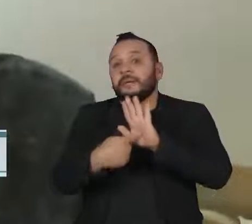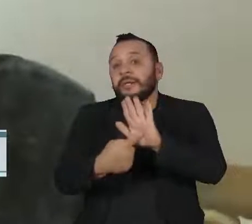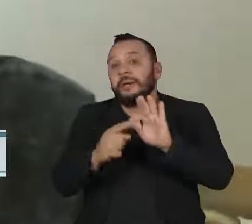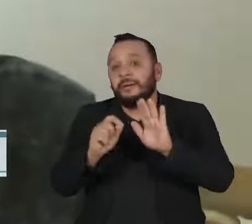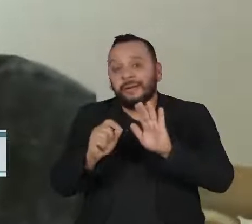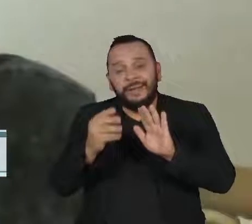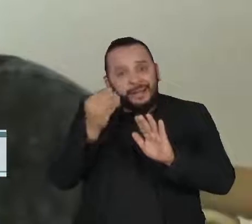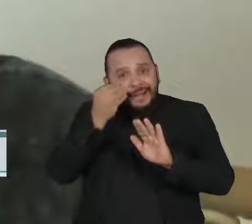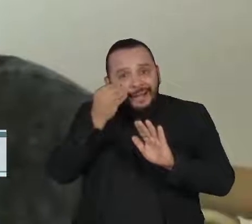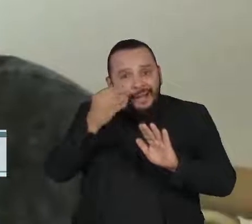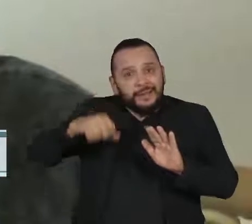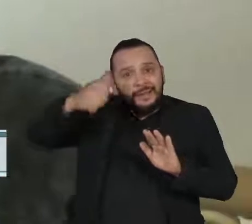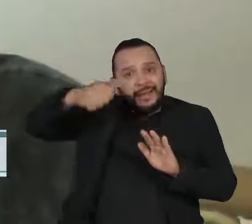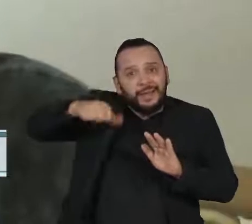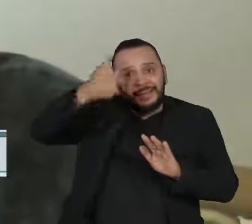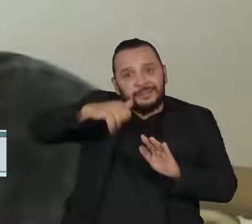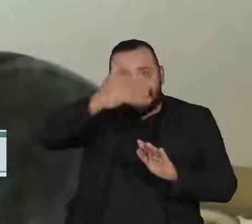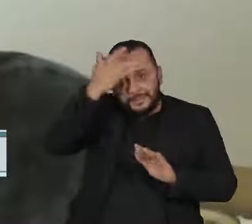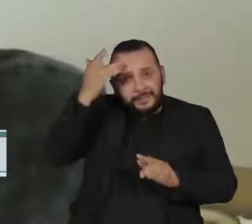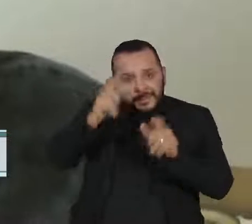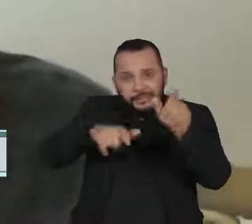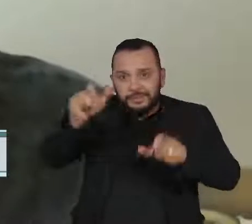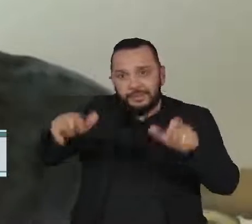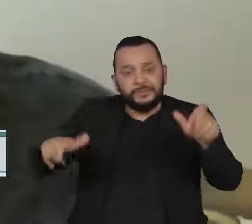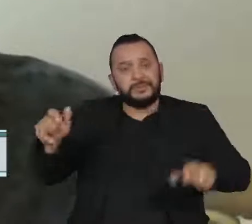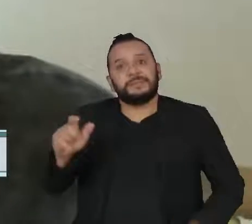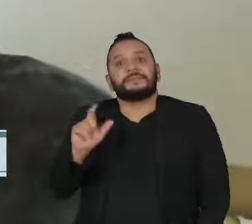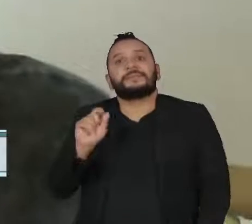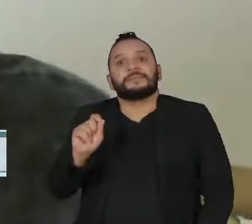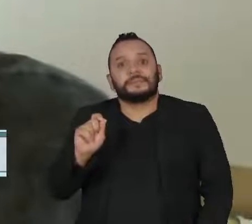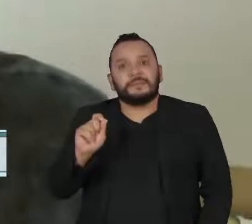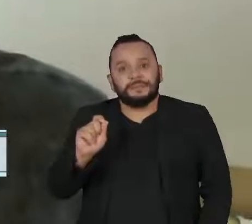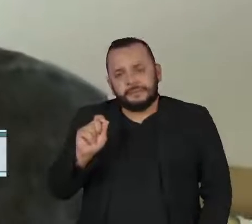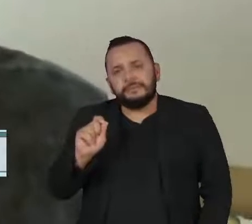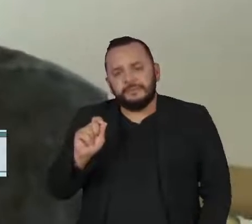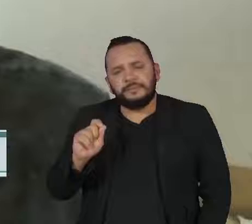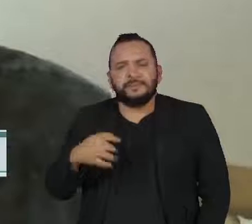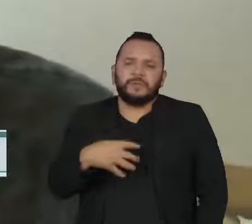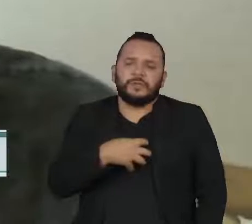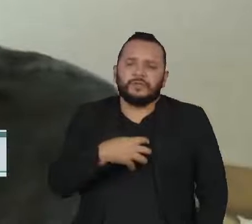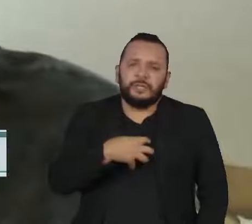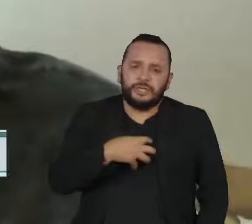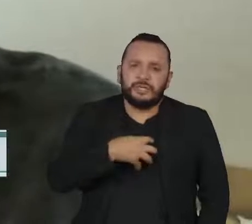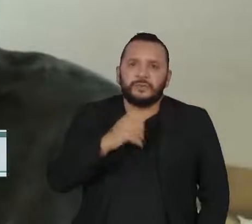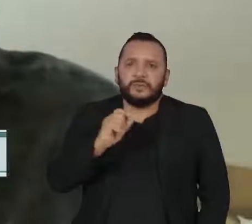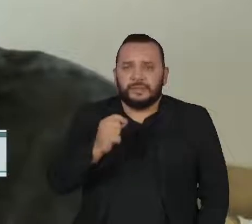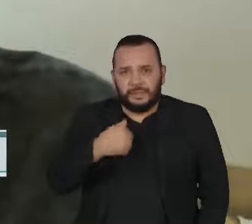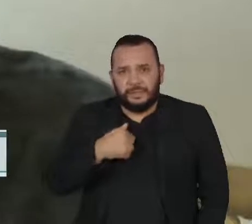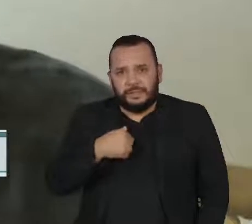com testes em pessoas que o perfil do medicamento, a chamada